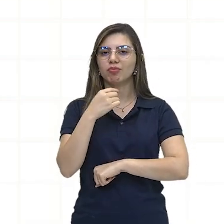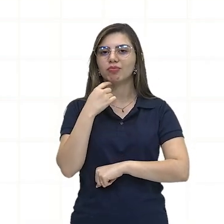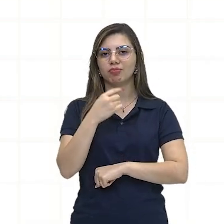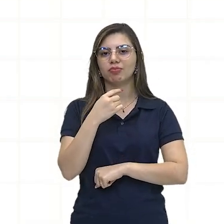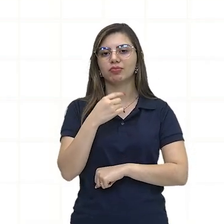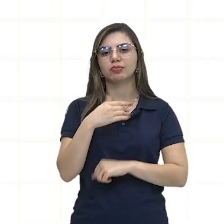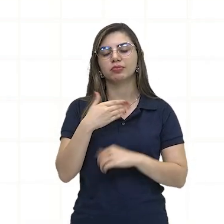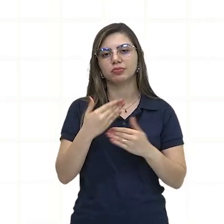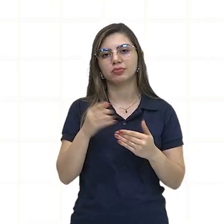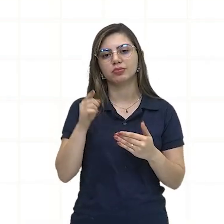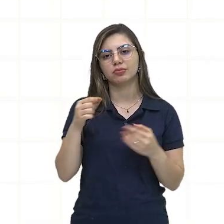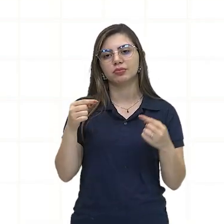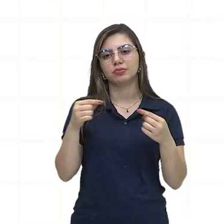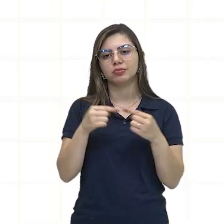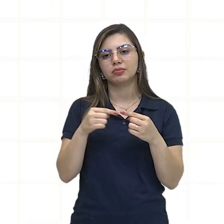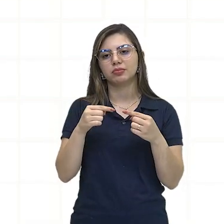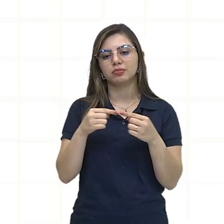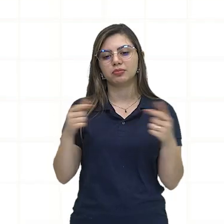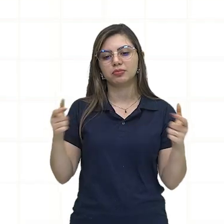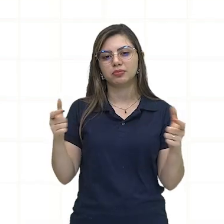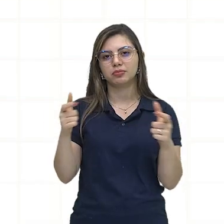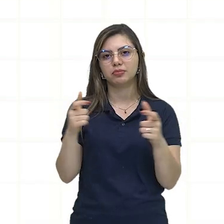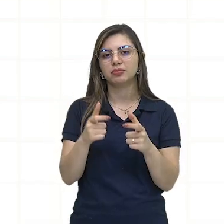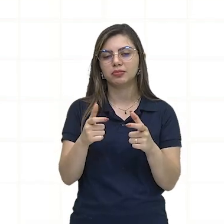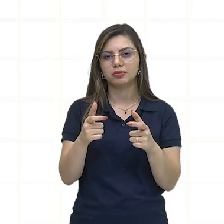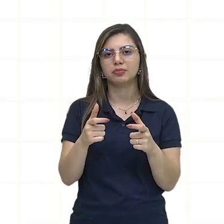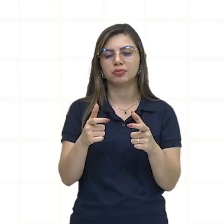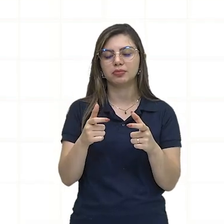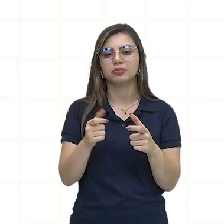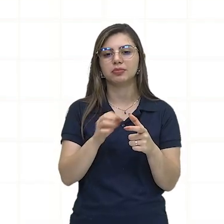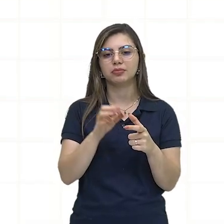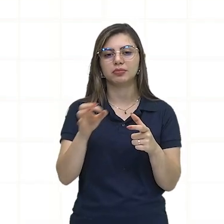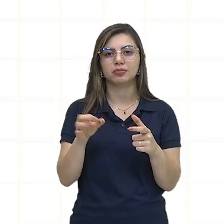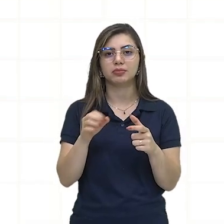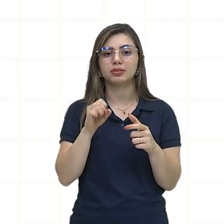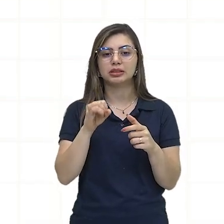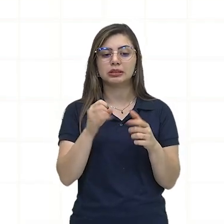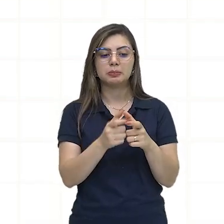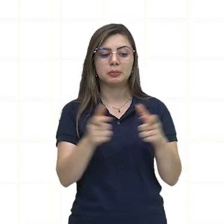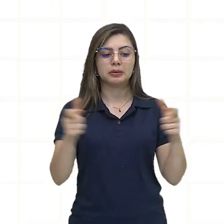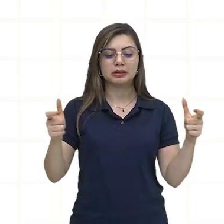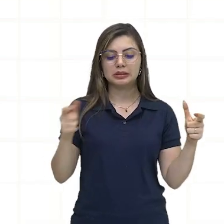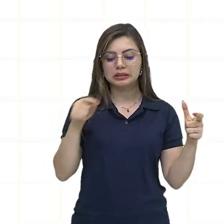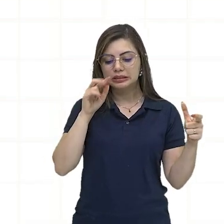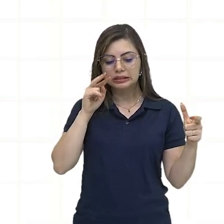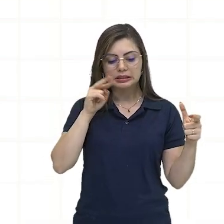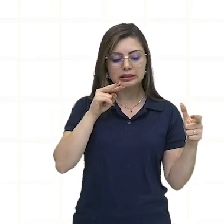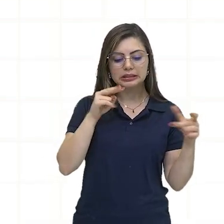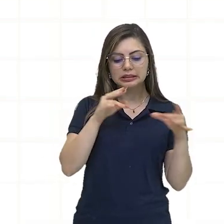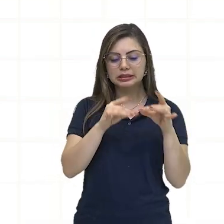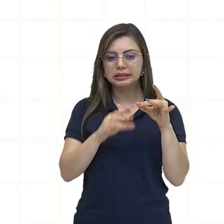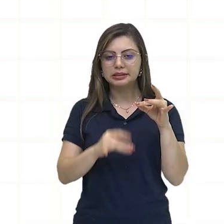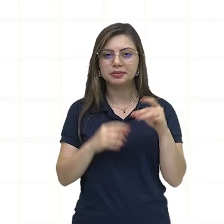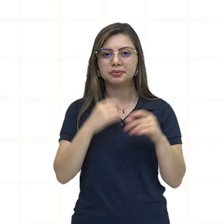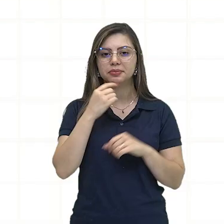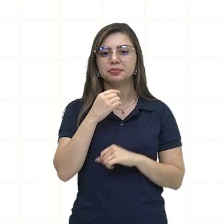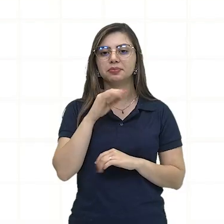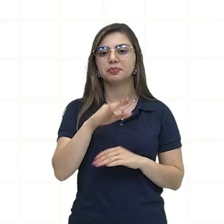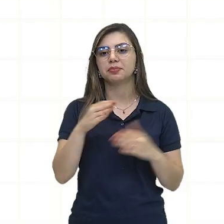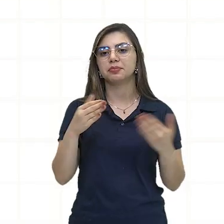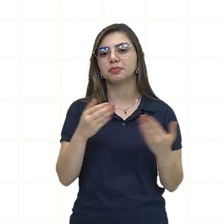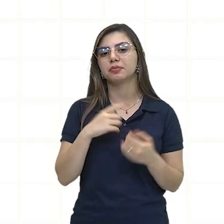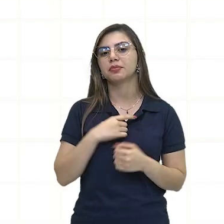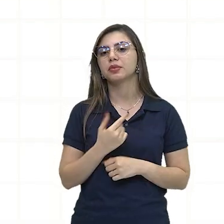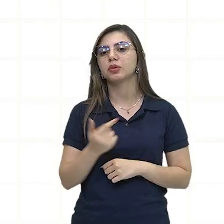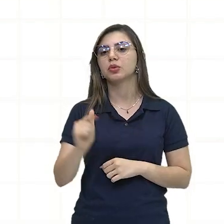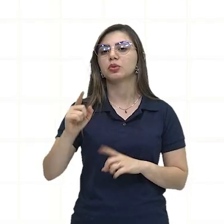eu consegui identificar agora, porque eu era um maior espaço, então não conseguiria ter tantos detalhes. Aqui eu tenho um outro